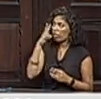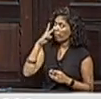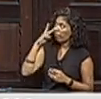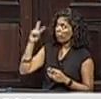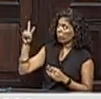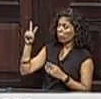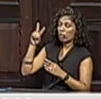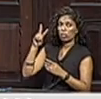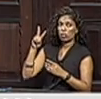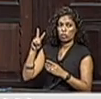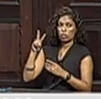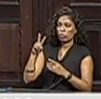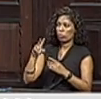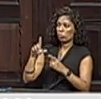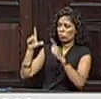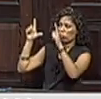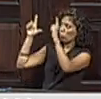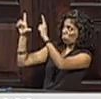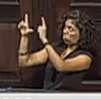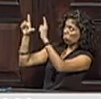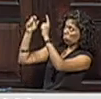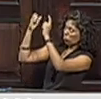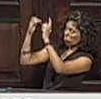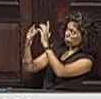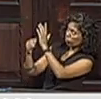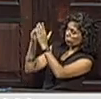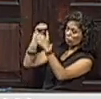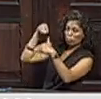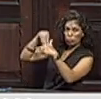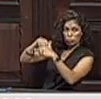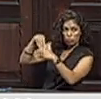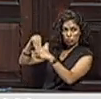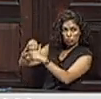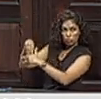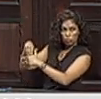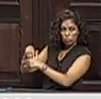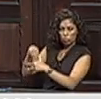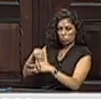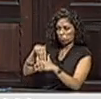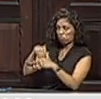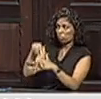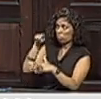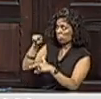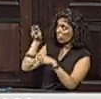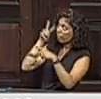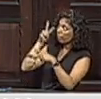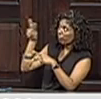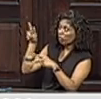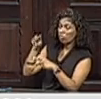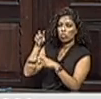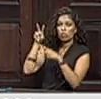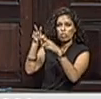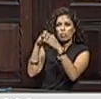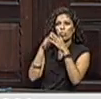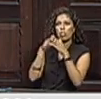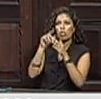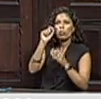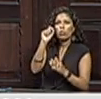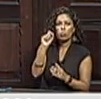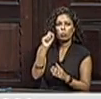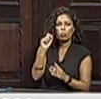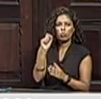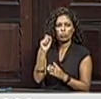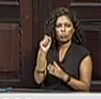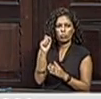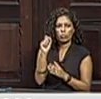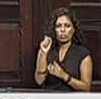Tutuca, que a proposta de 5% vai ser vitoriosa. Então eu faço um apelo a Vossa Excelência, para que Vossa